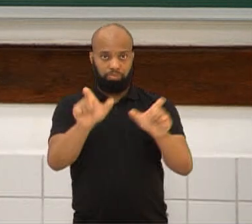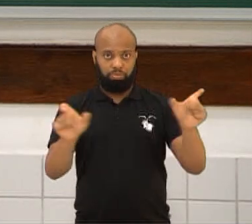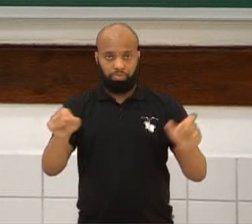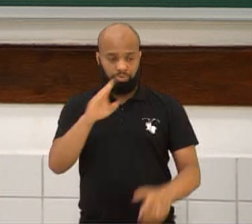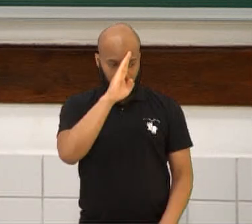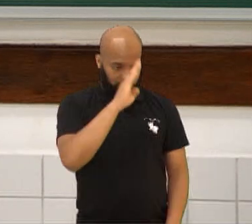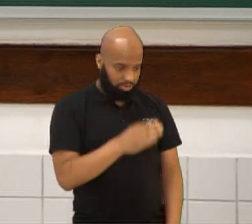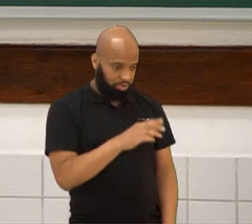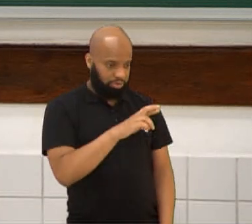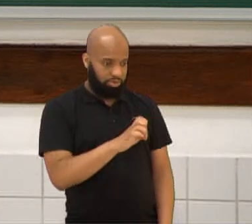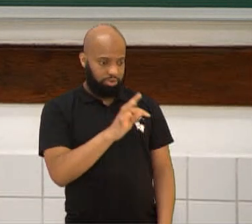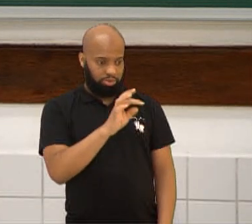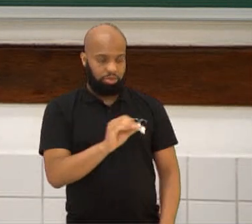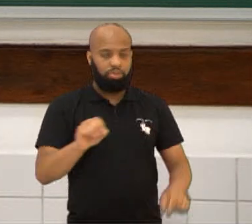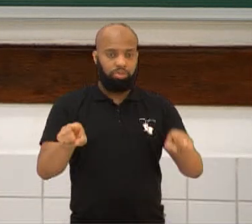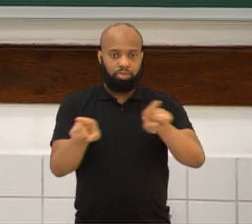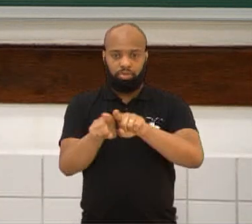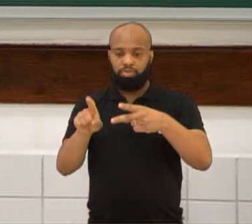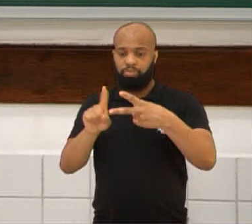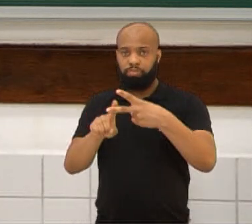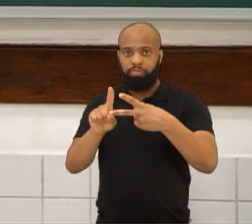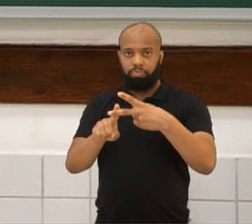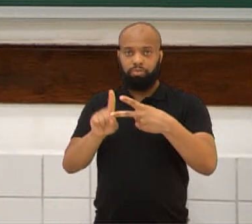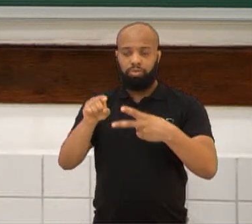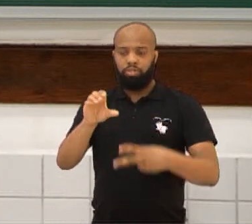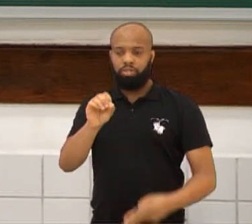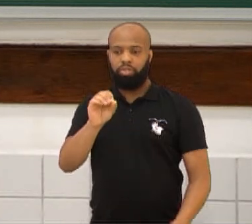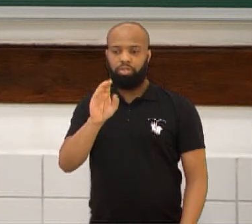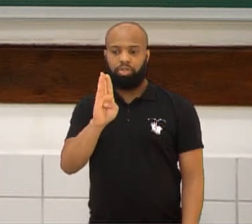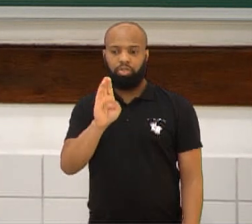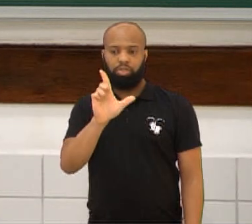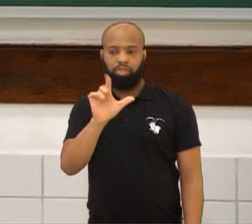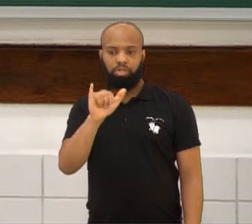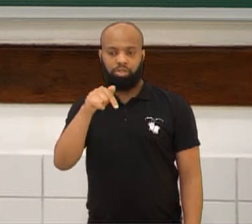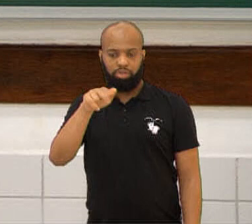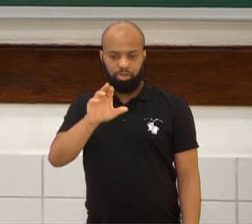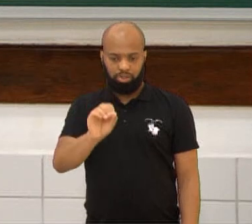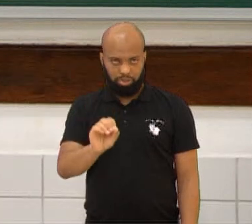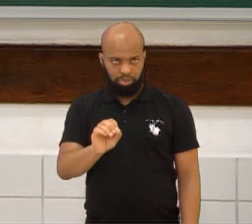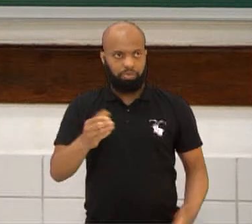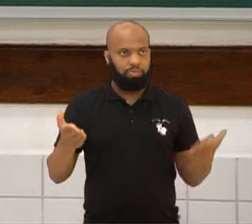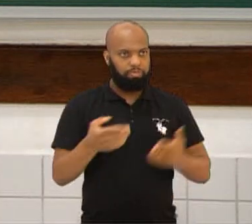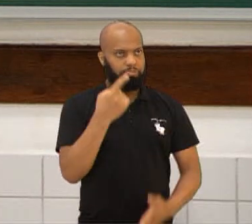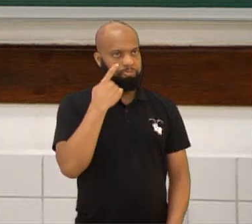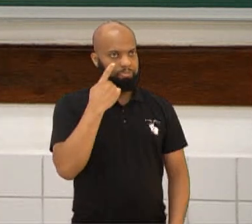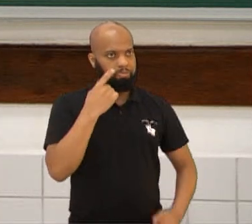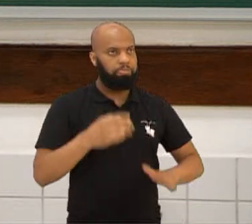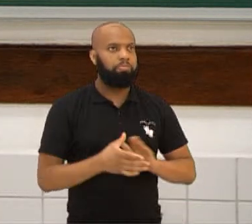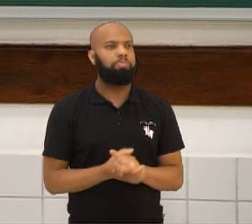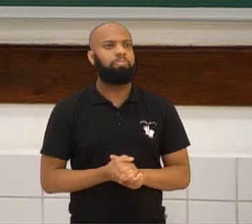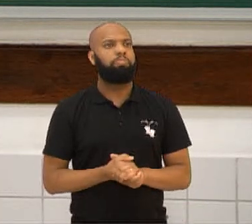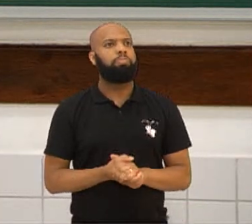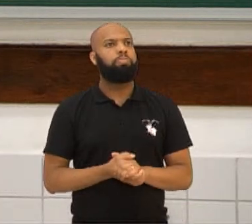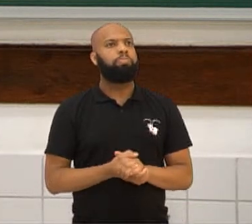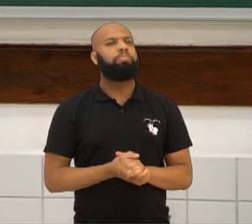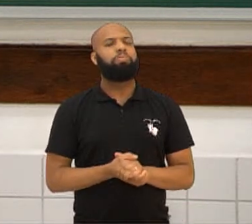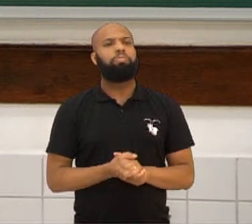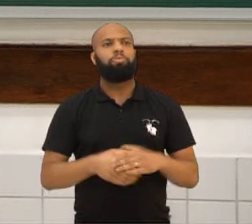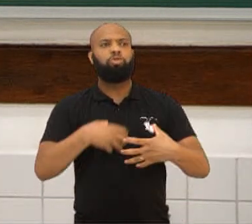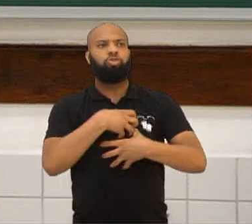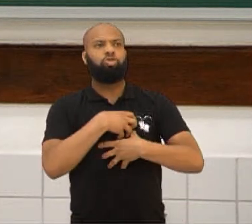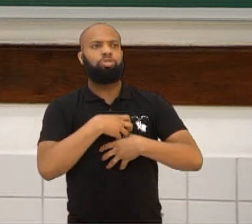do caso reto e pronomes pessoais do caso oblíquo. Ok? Vamos observar, então.